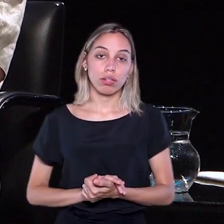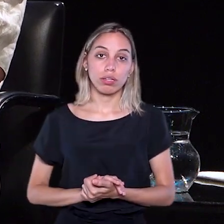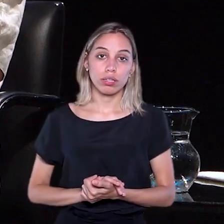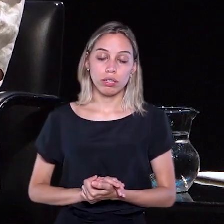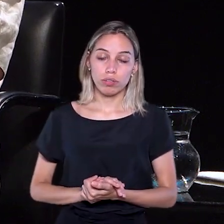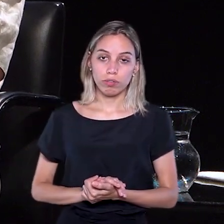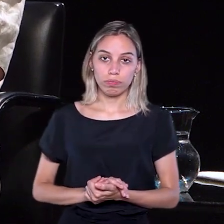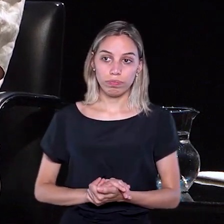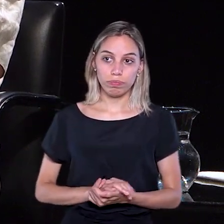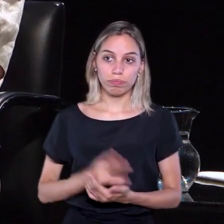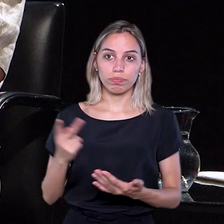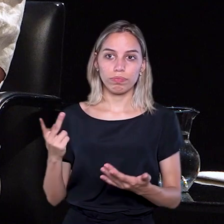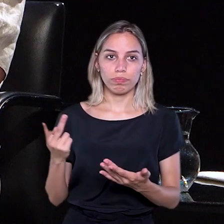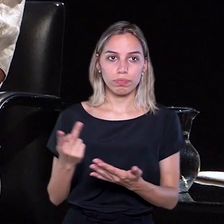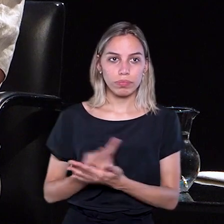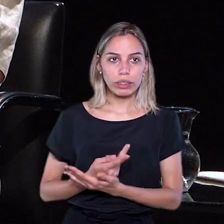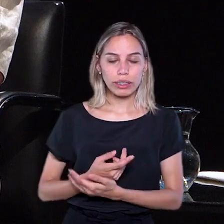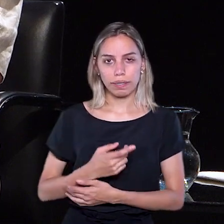tragédia e vamos